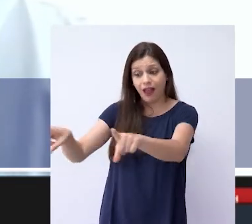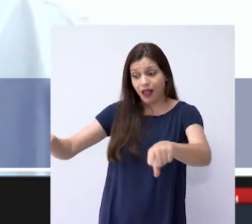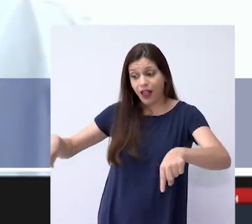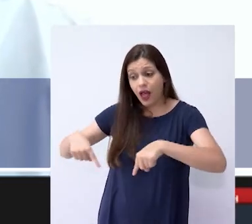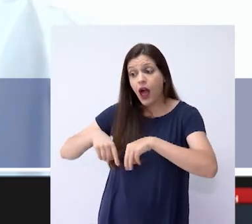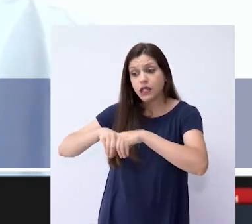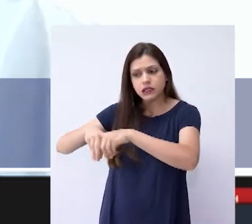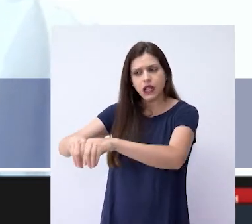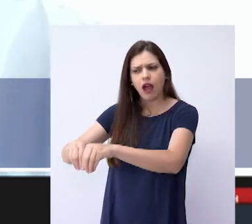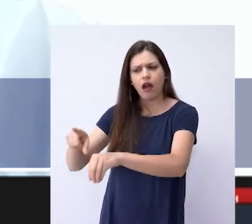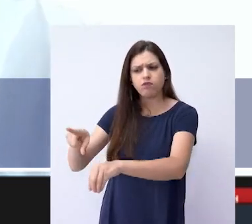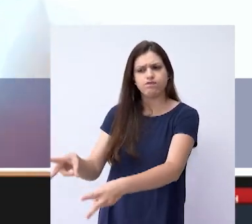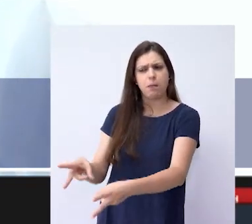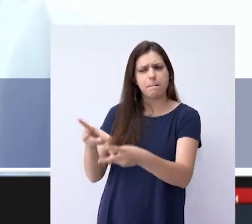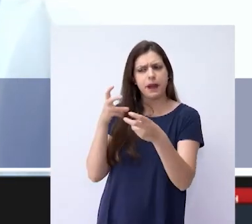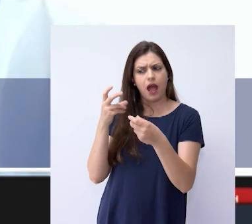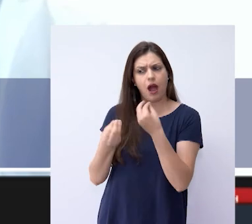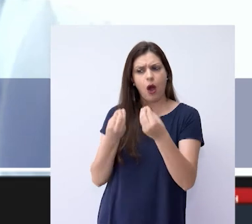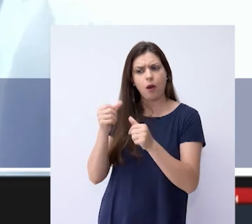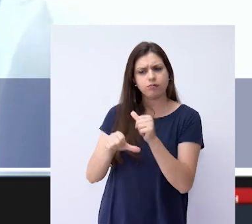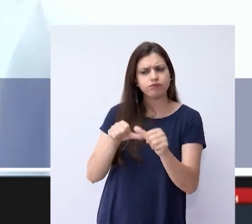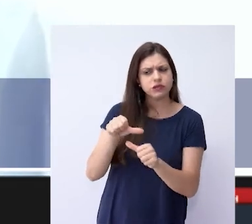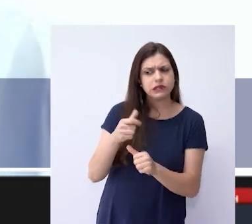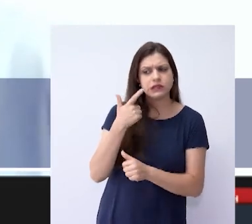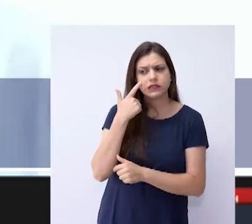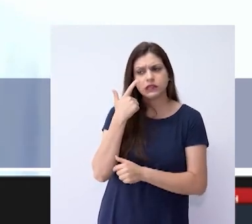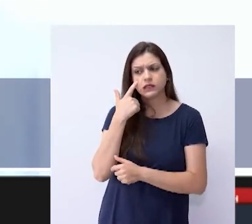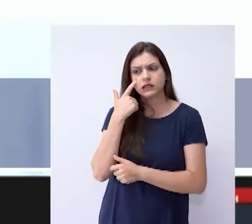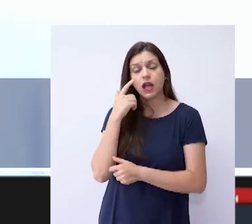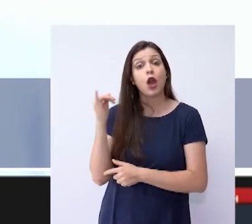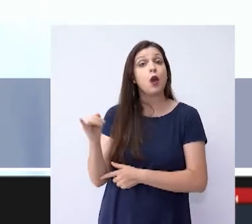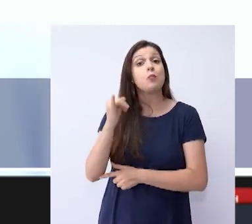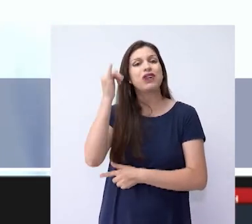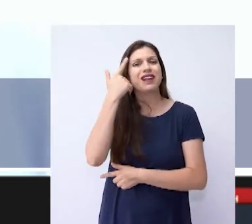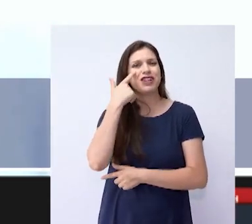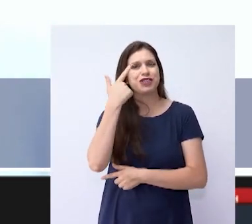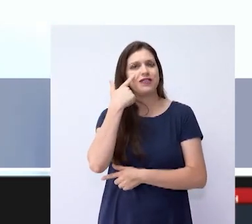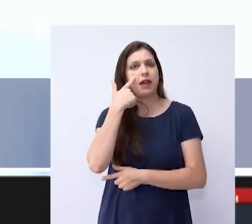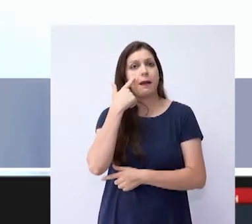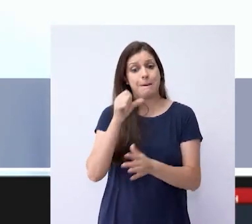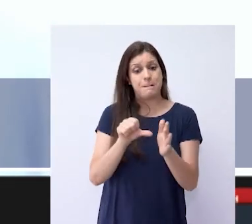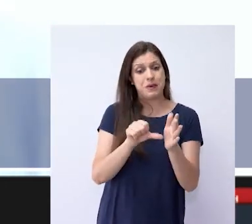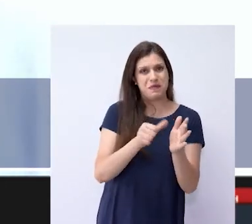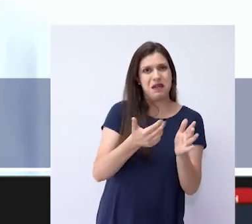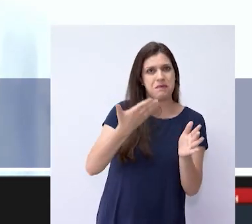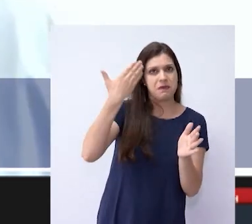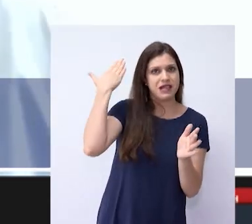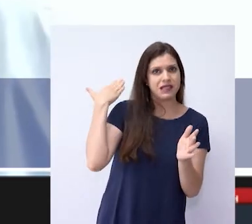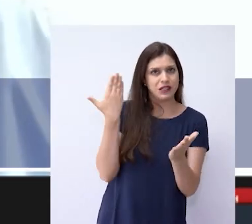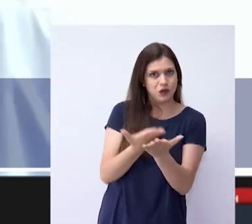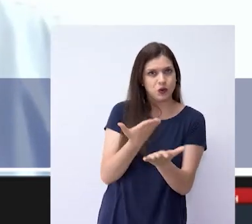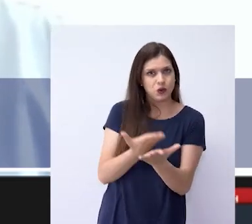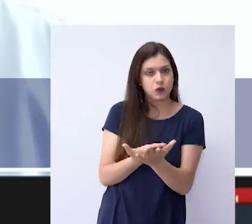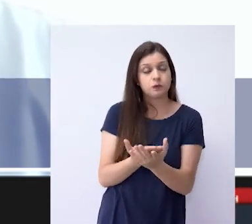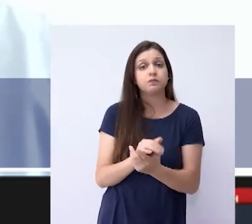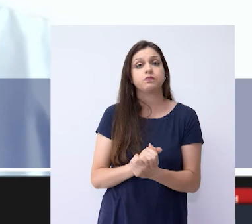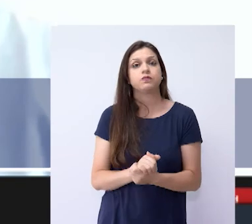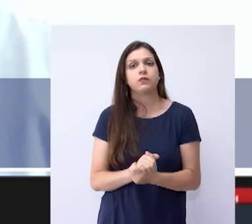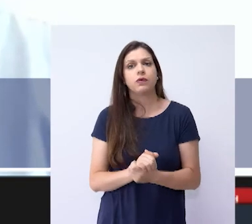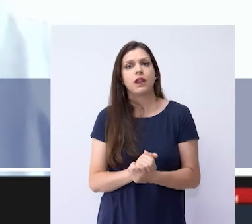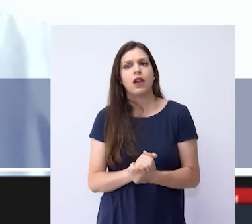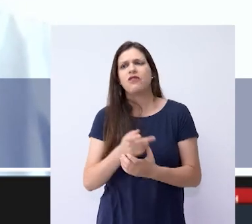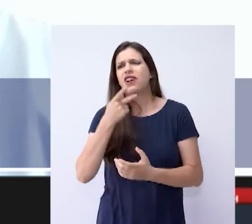território para que a gente possa perceber essa modificação. Porque se nós olharmos lá na primeira aproximação, Renato, é importante, Lá na primeira